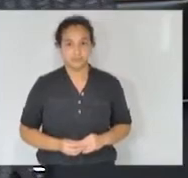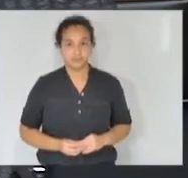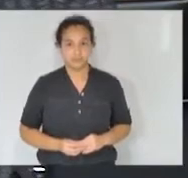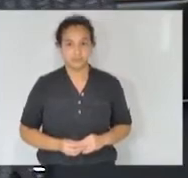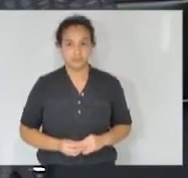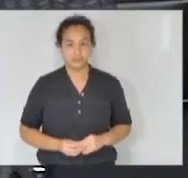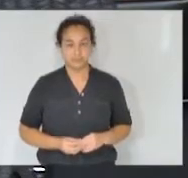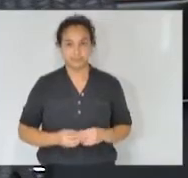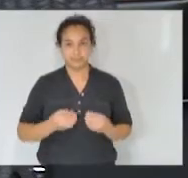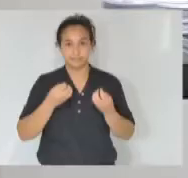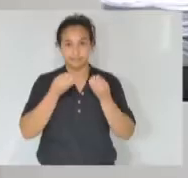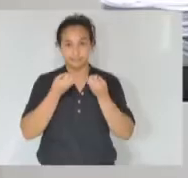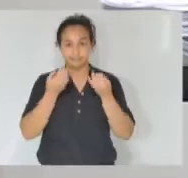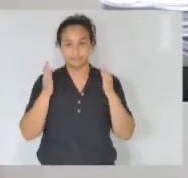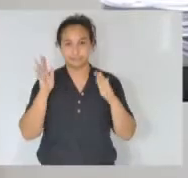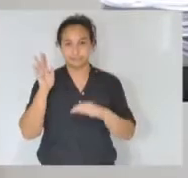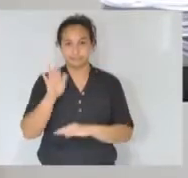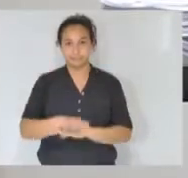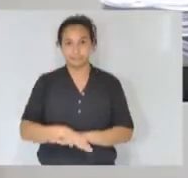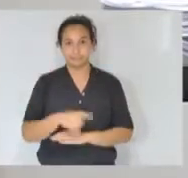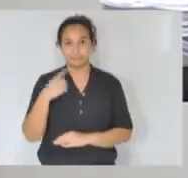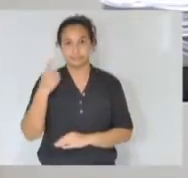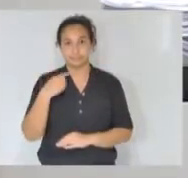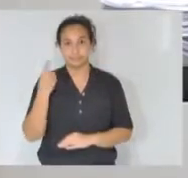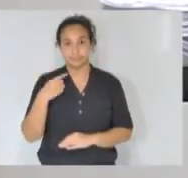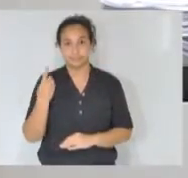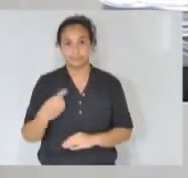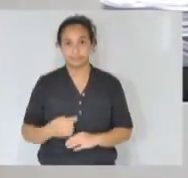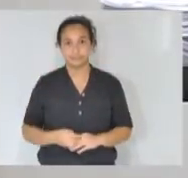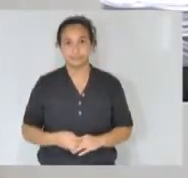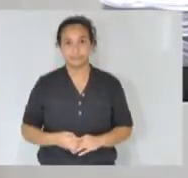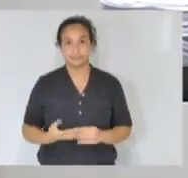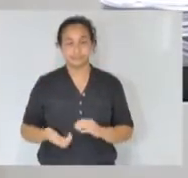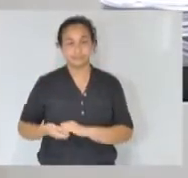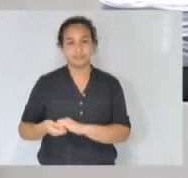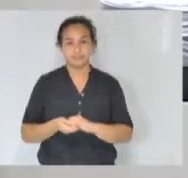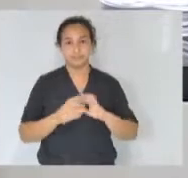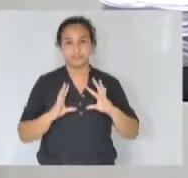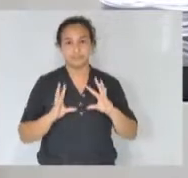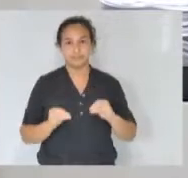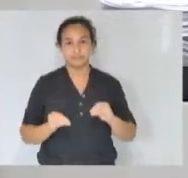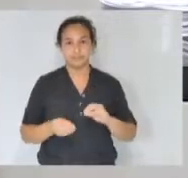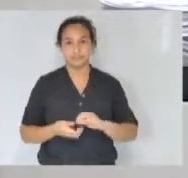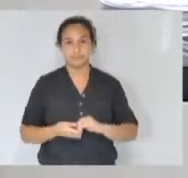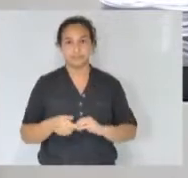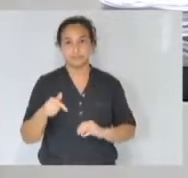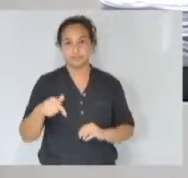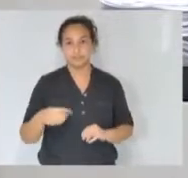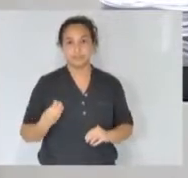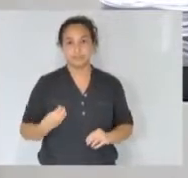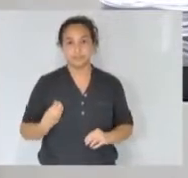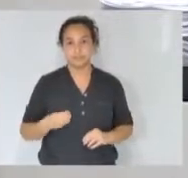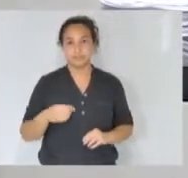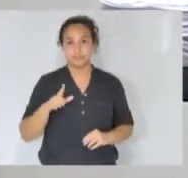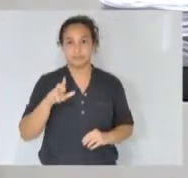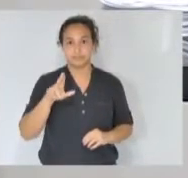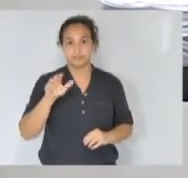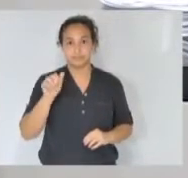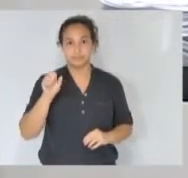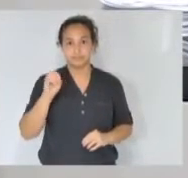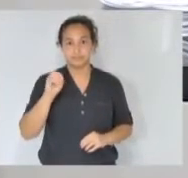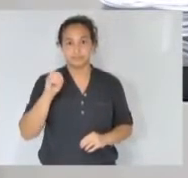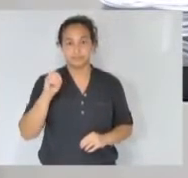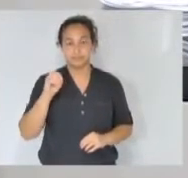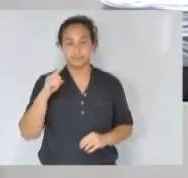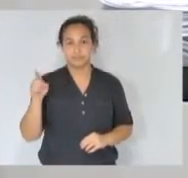Boa tarde, senhores deputados, a todo o plenário. Quero saudar a todos. Também quero saudar a presença do nosso amigo Lucão, que está aqui hoje. Muito